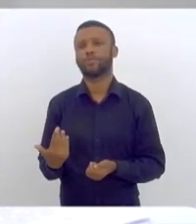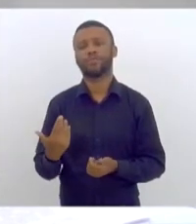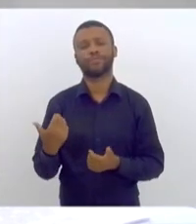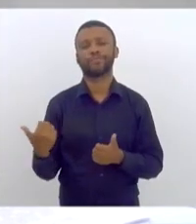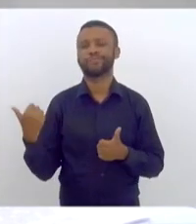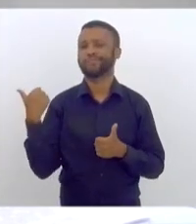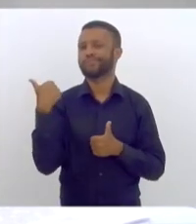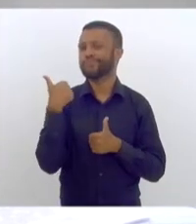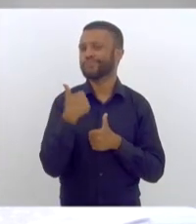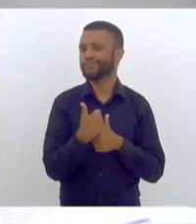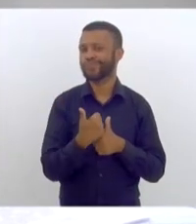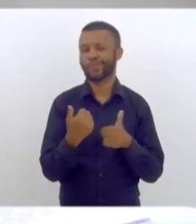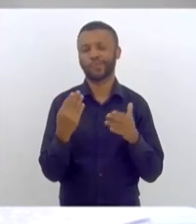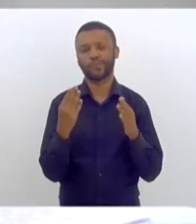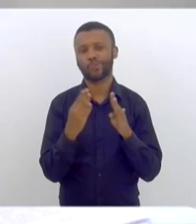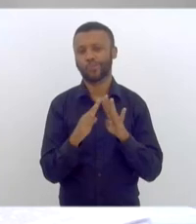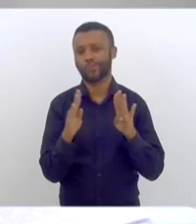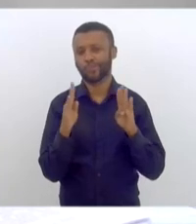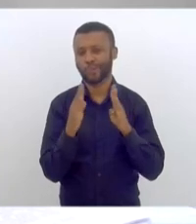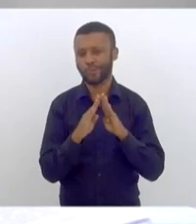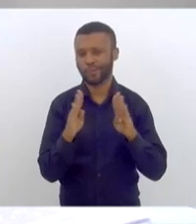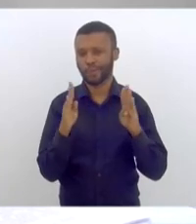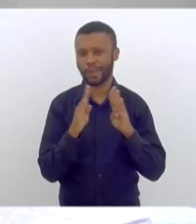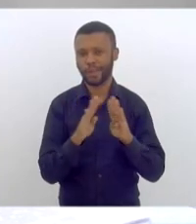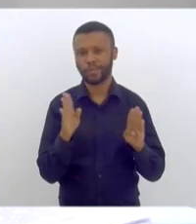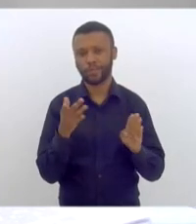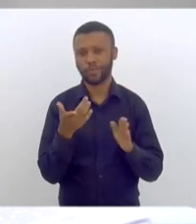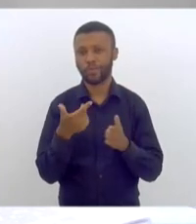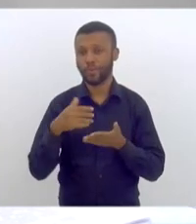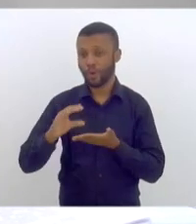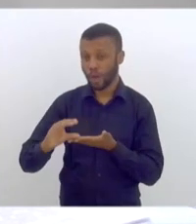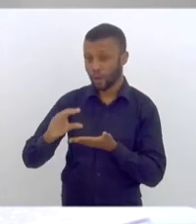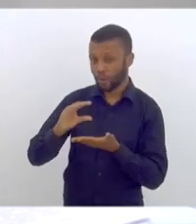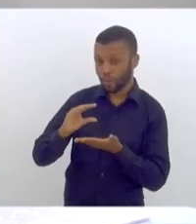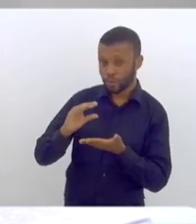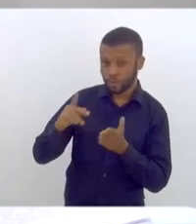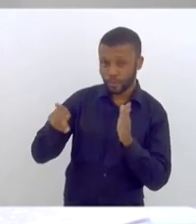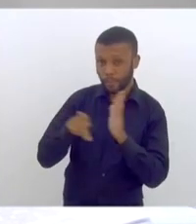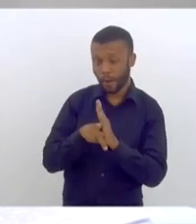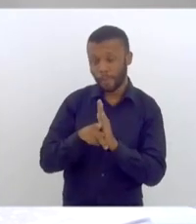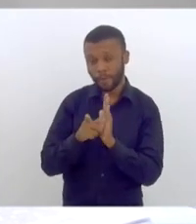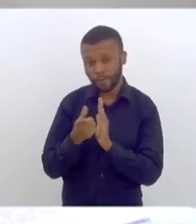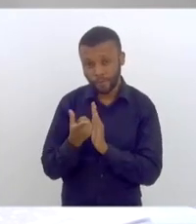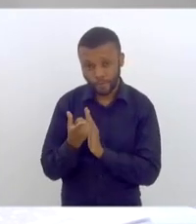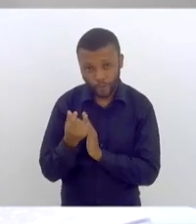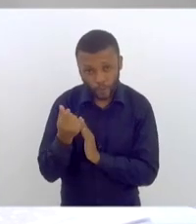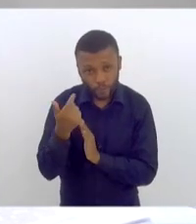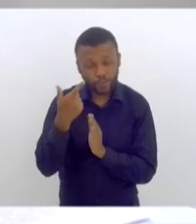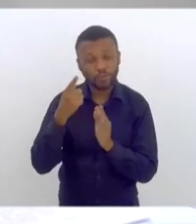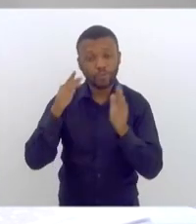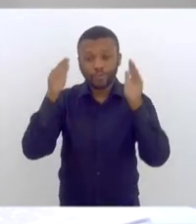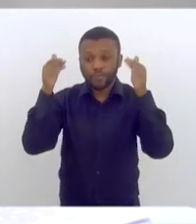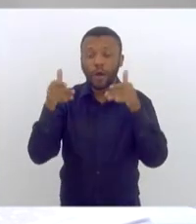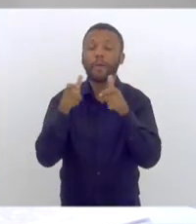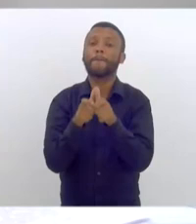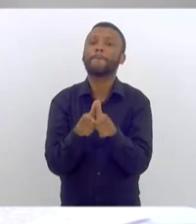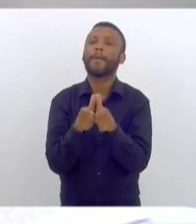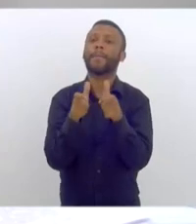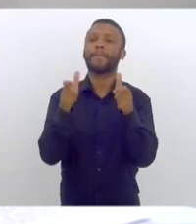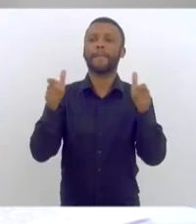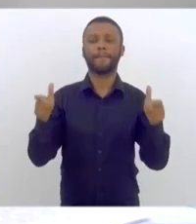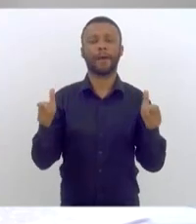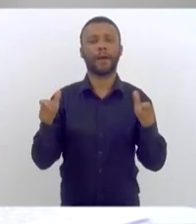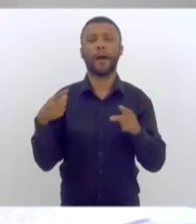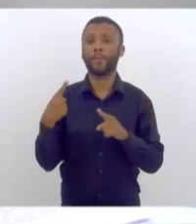suplementasse os recursos do próprio fundo ampliar-se porque